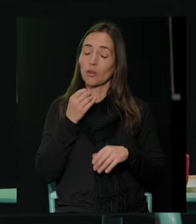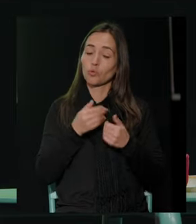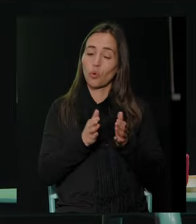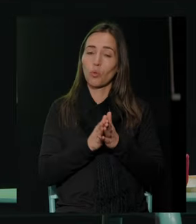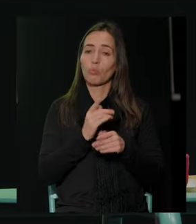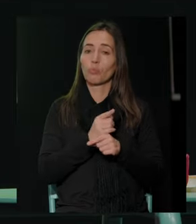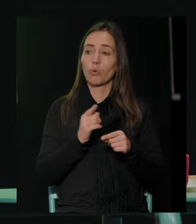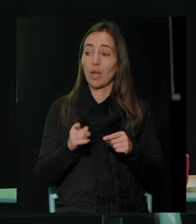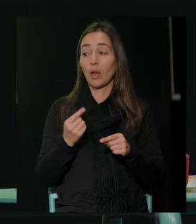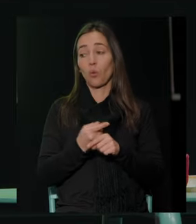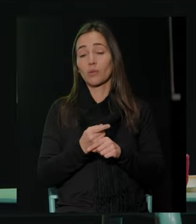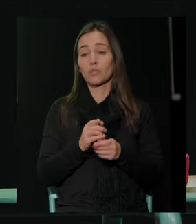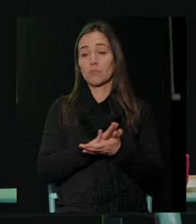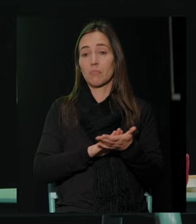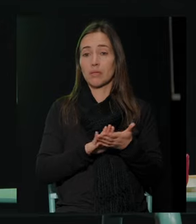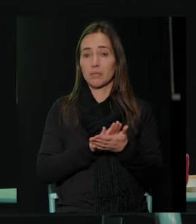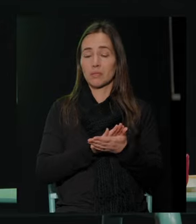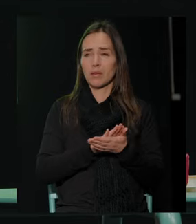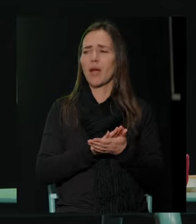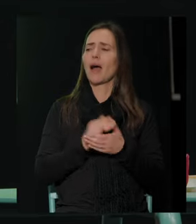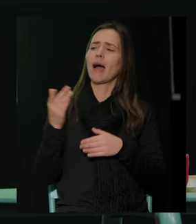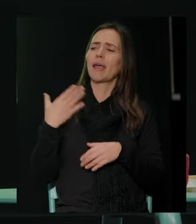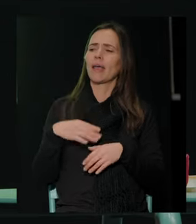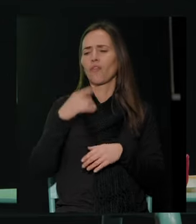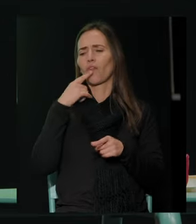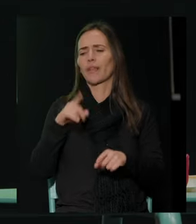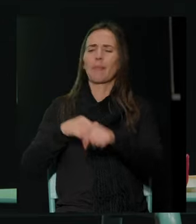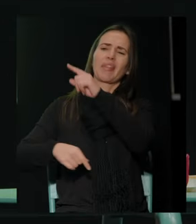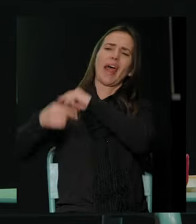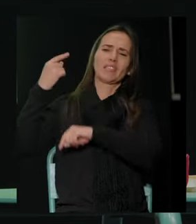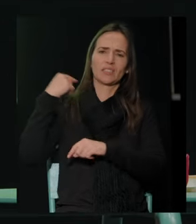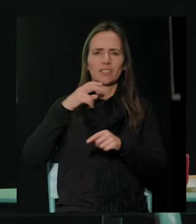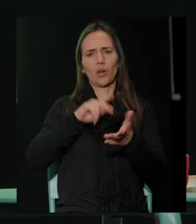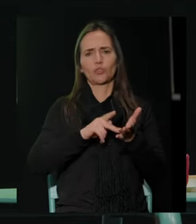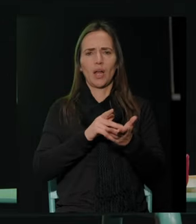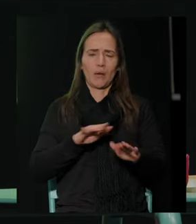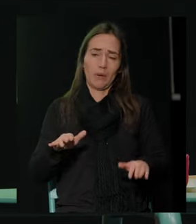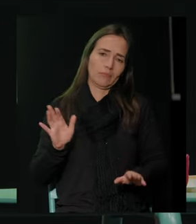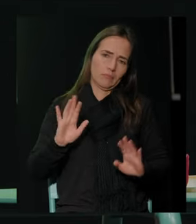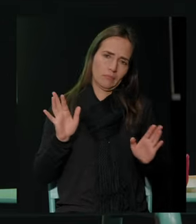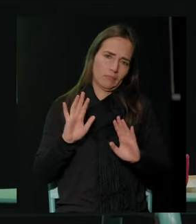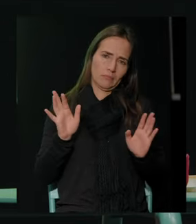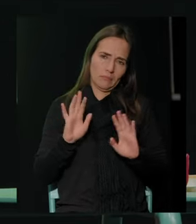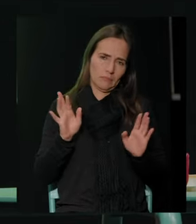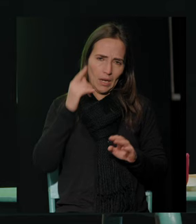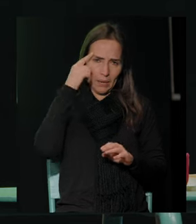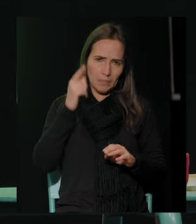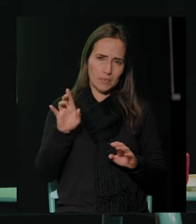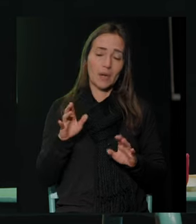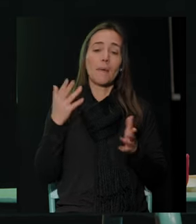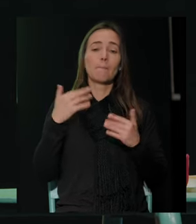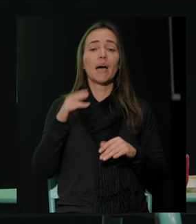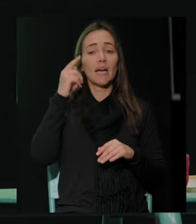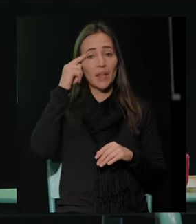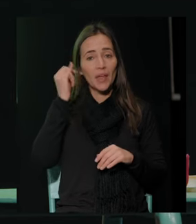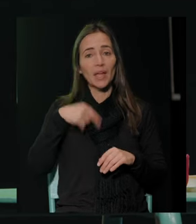ataques, estes ataques muito básicos vêm imediatamente, não, estes querem regressar às cavernas, querem acabar com a tecnologia, longe disso. Mas enfim, esta ideia de